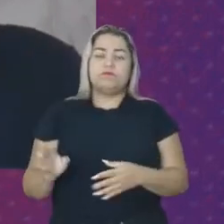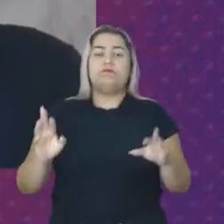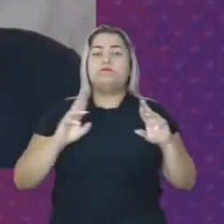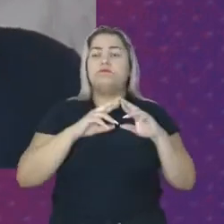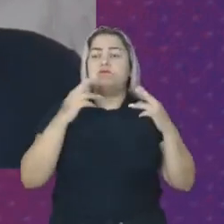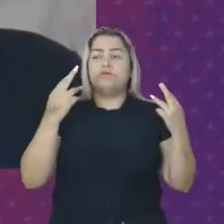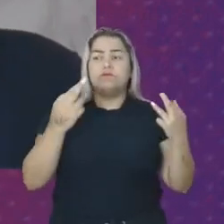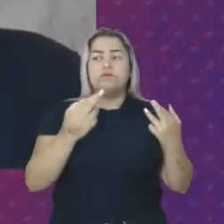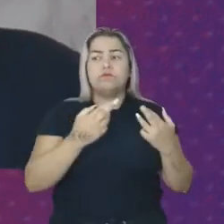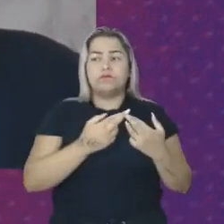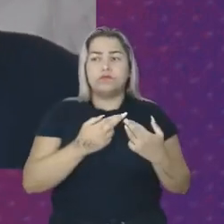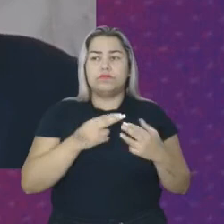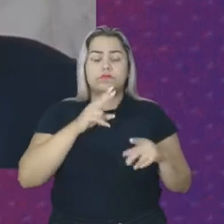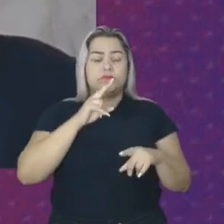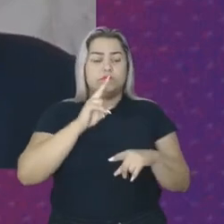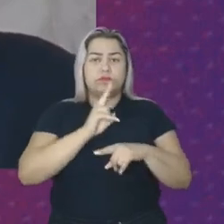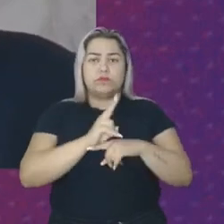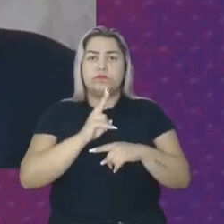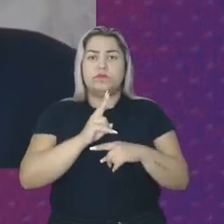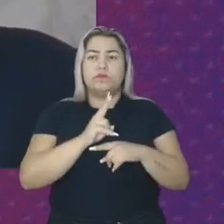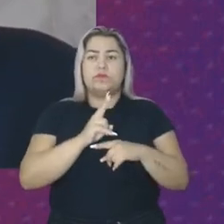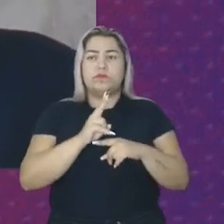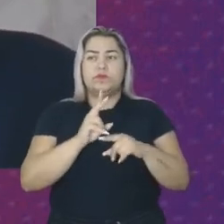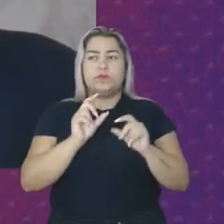reúne Defensoria Pública,